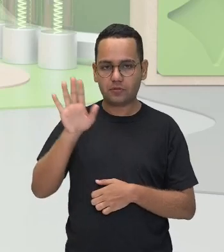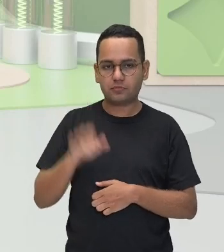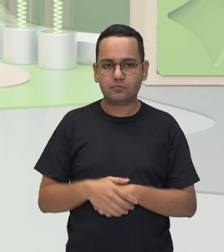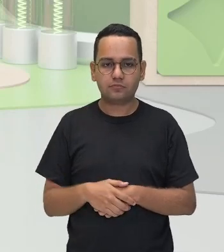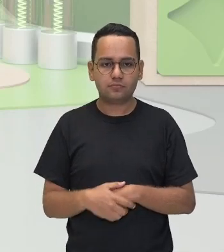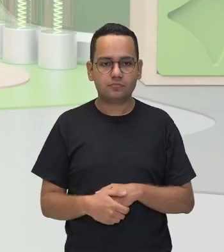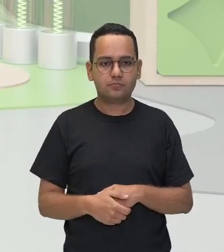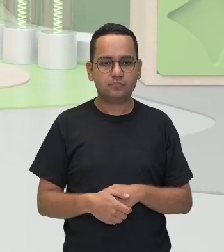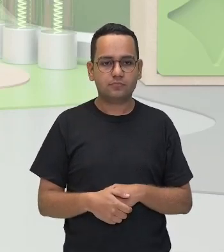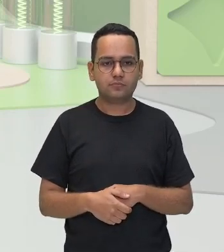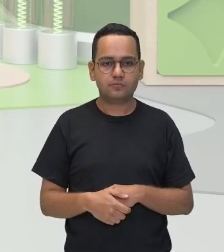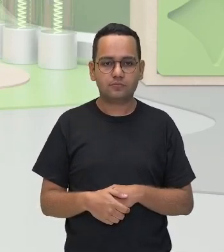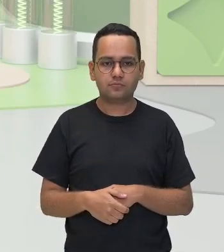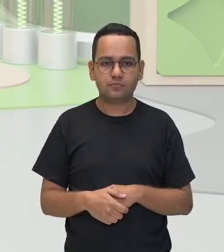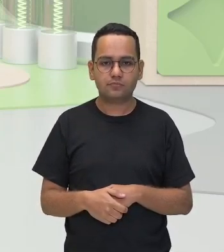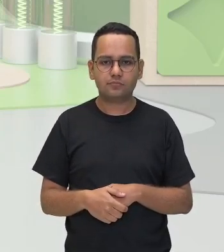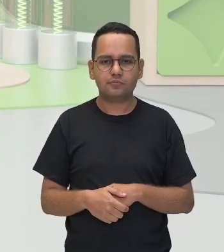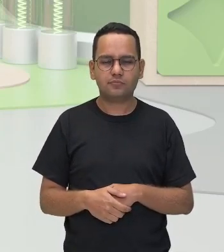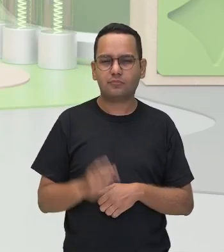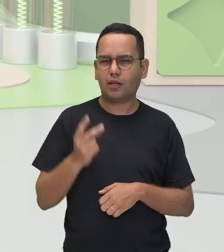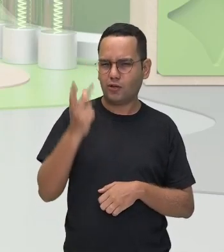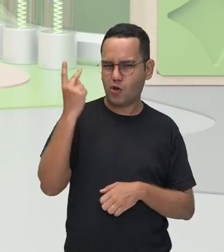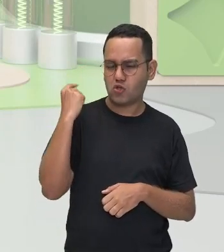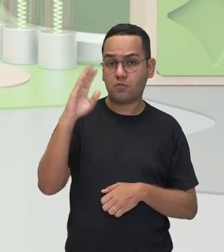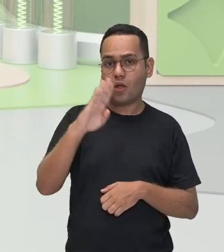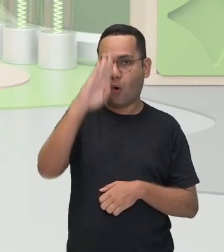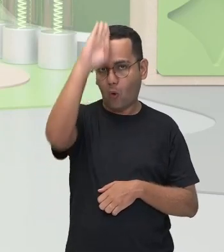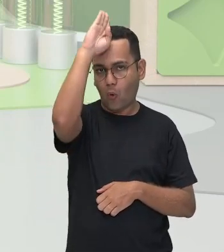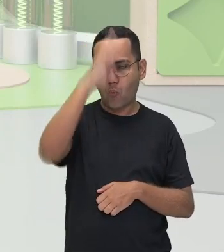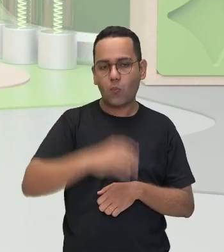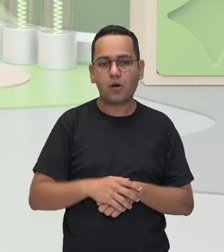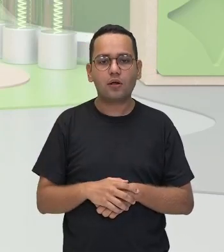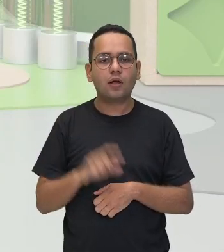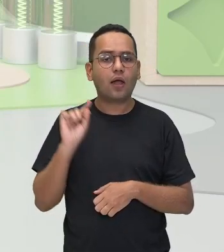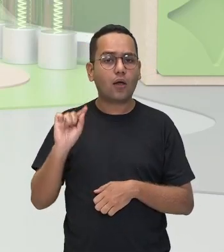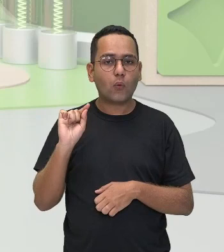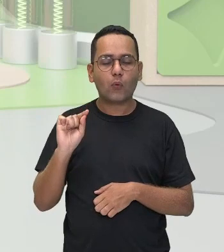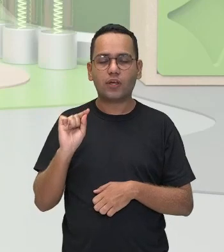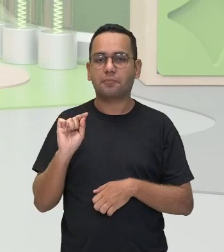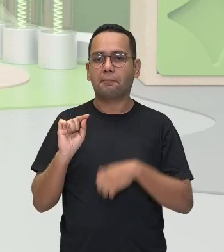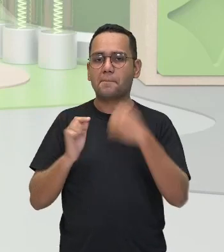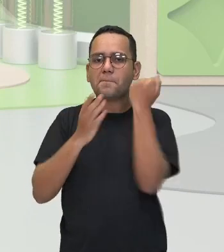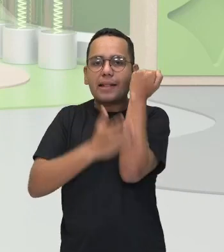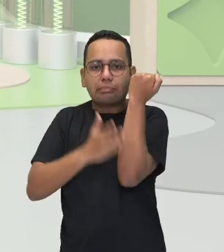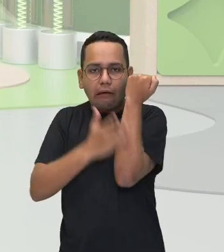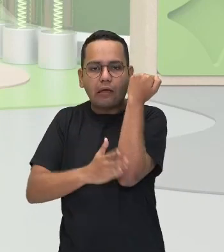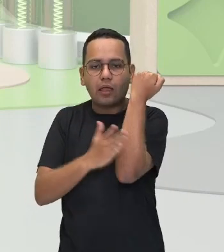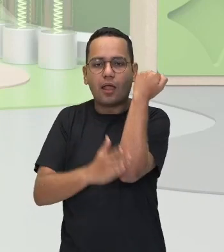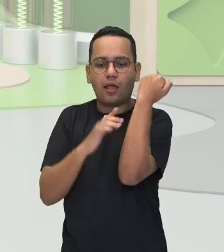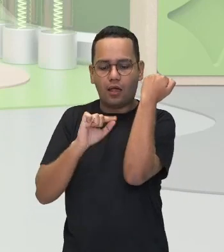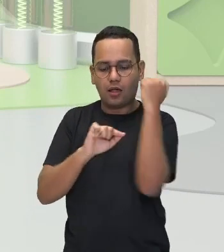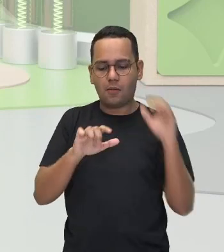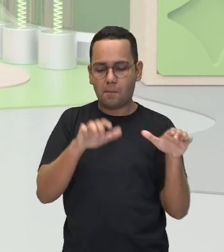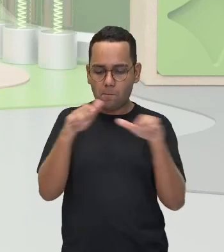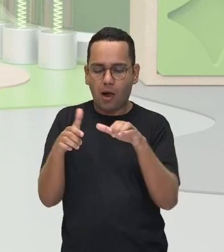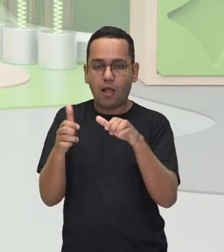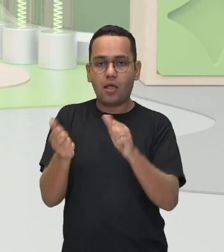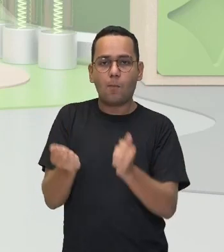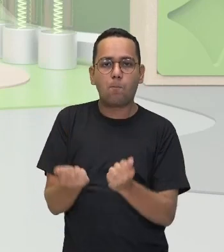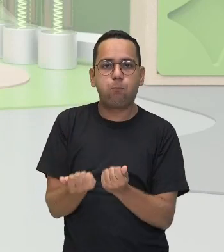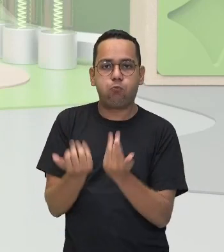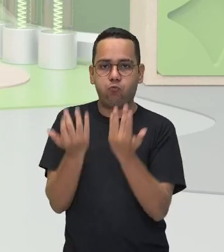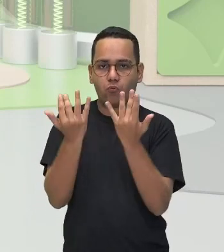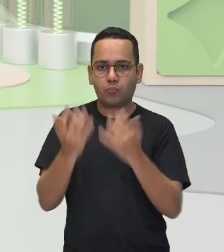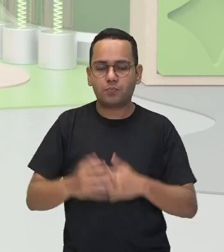que é sobre a Roma Antiga, né? Tinha queima de madeira. Então, na Roma Antiga, na época do